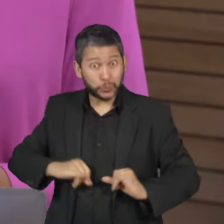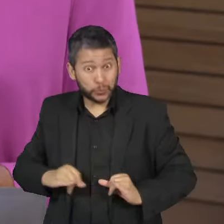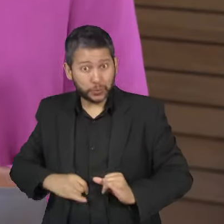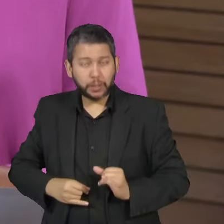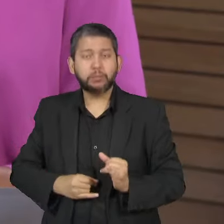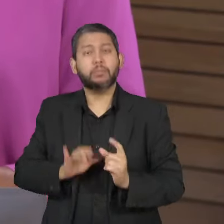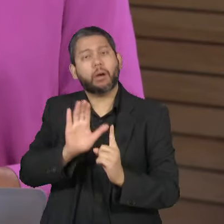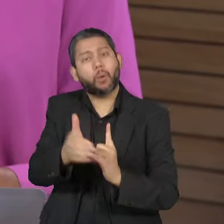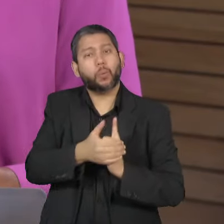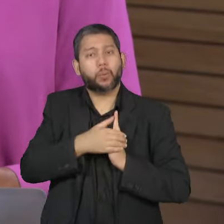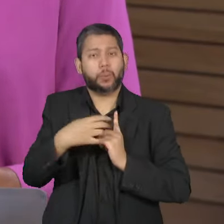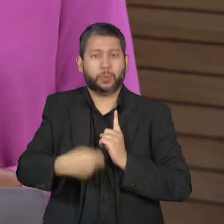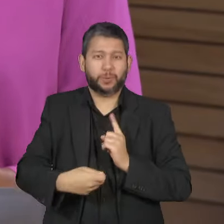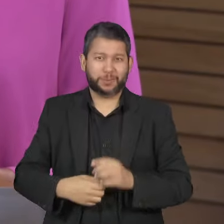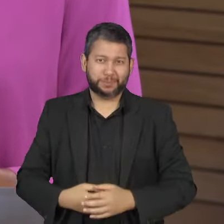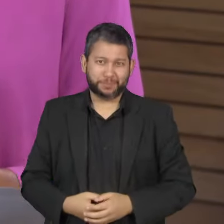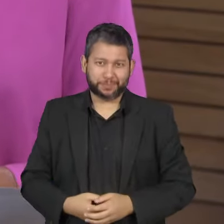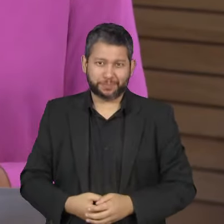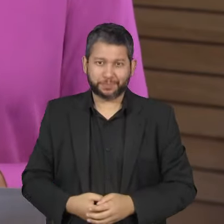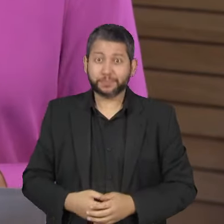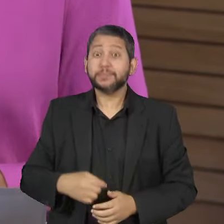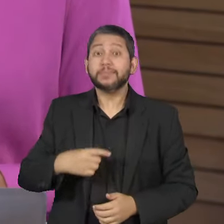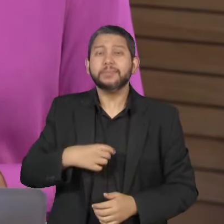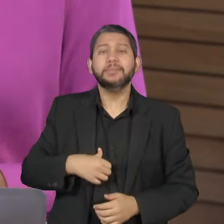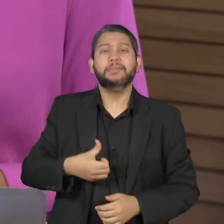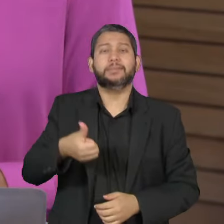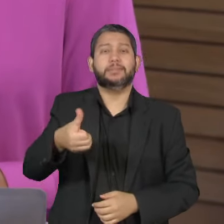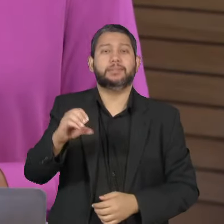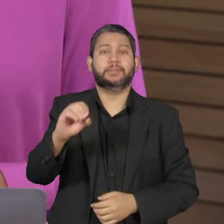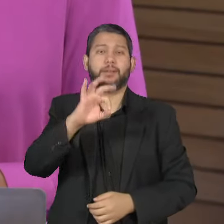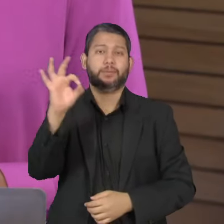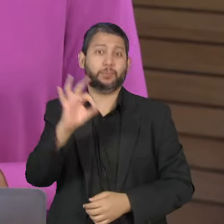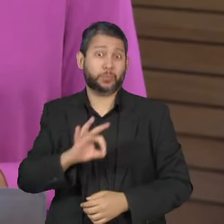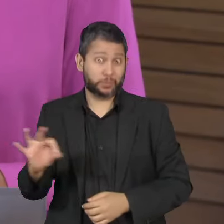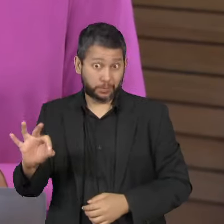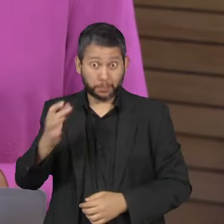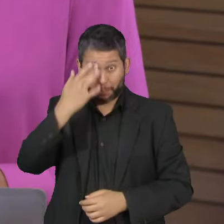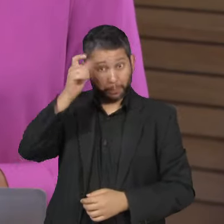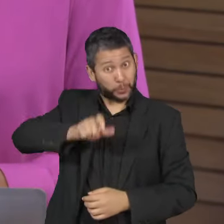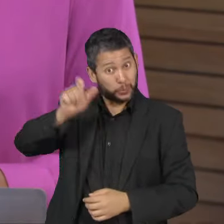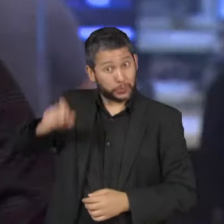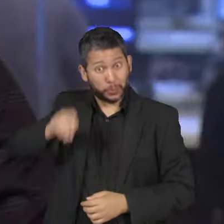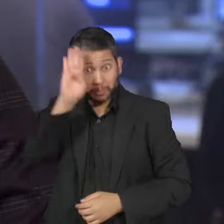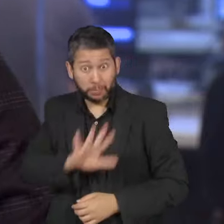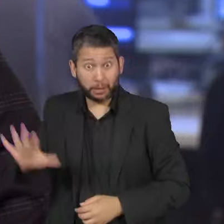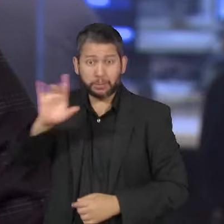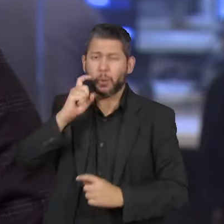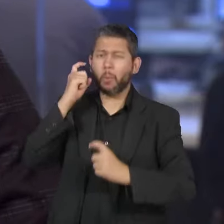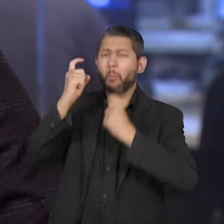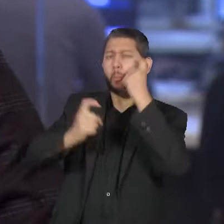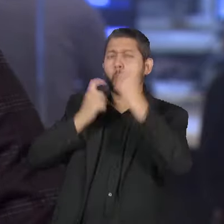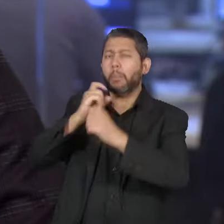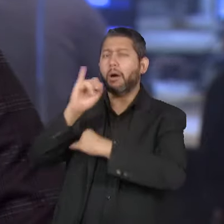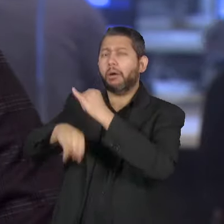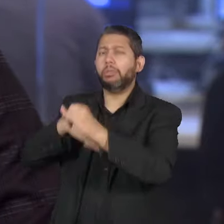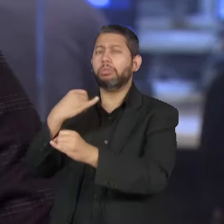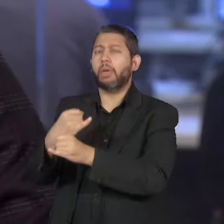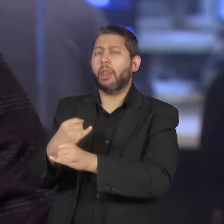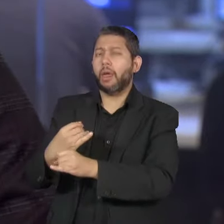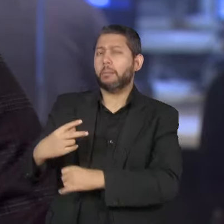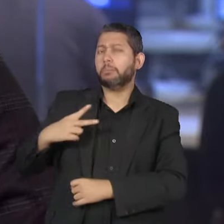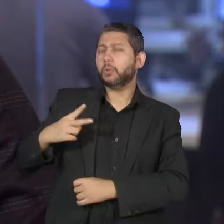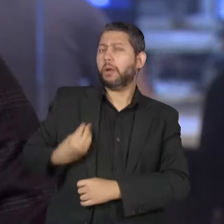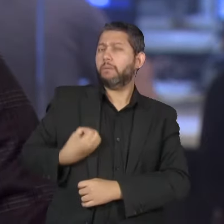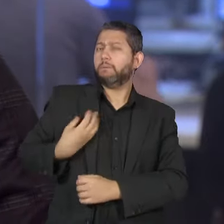seis em cada 10 brasileiros se preocupam em fornecer dados biométricos na internet e o número de empresas que